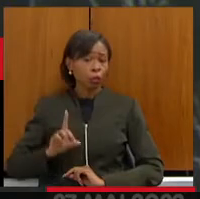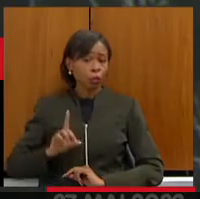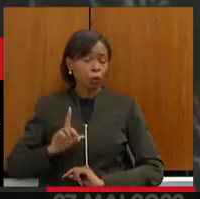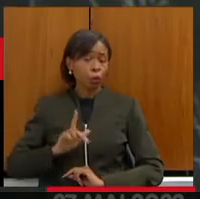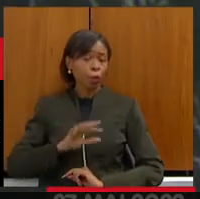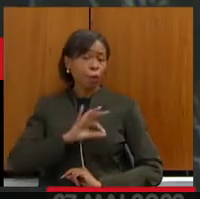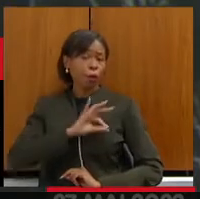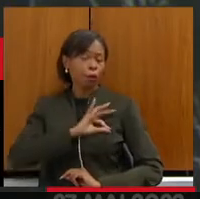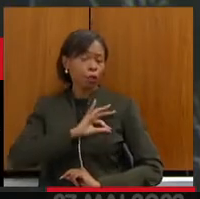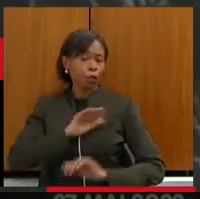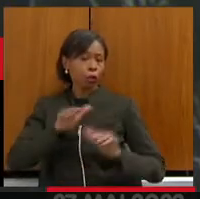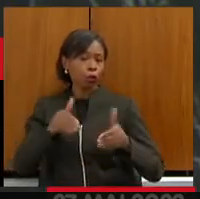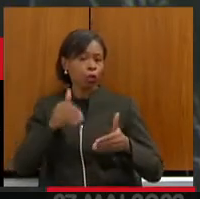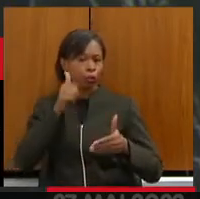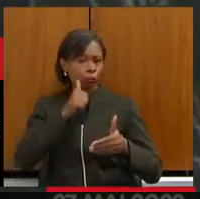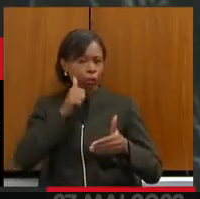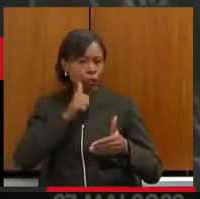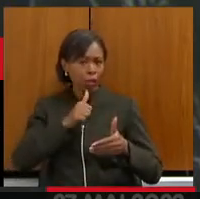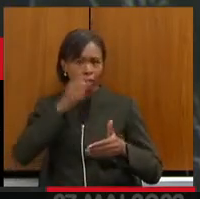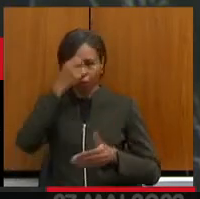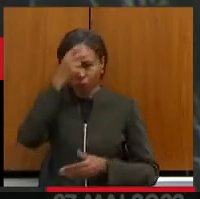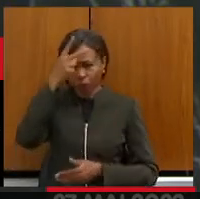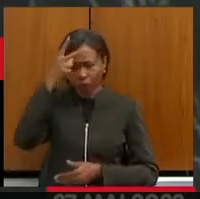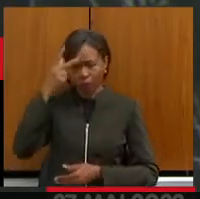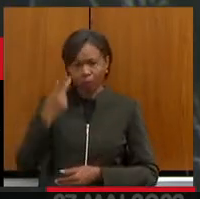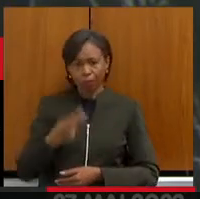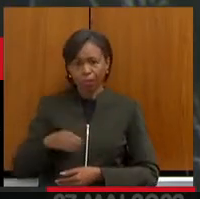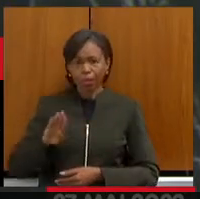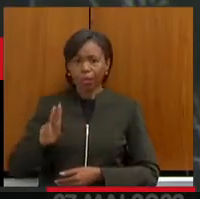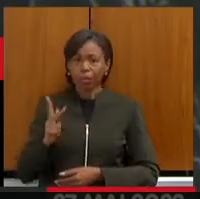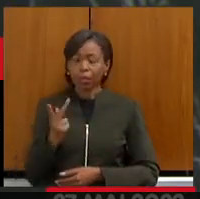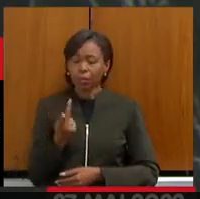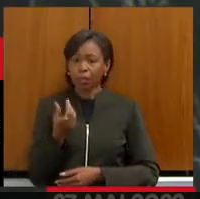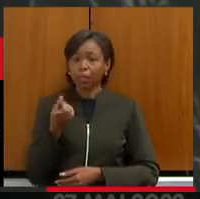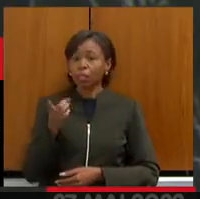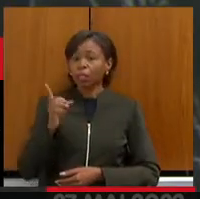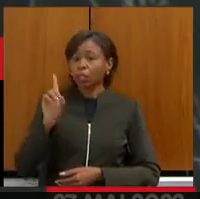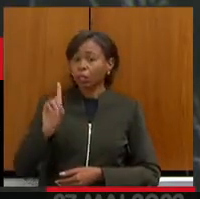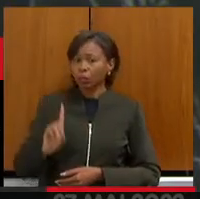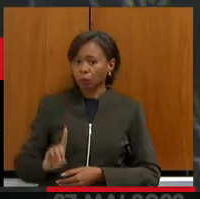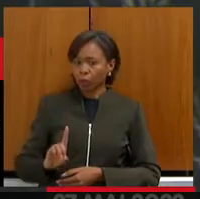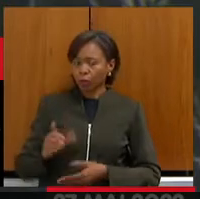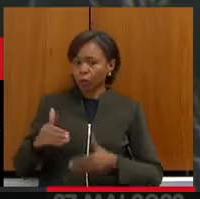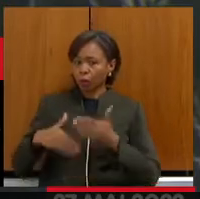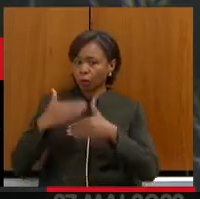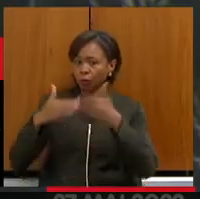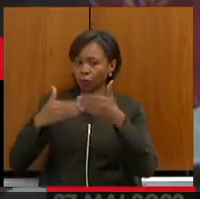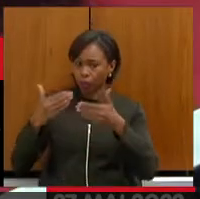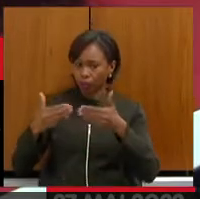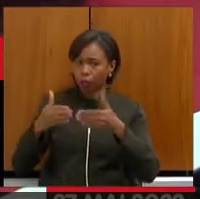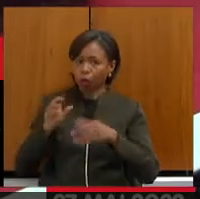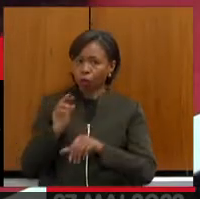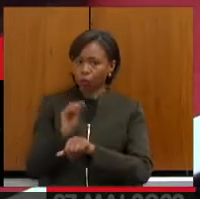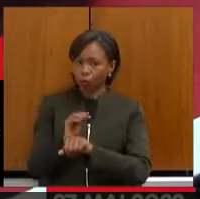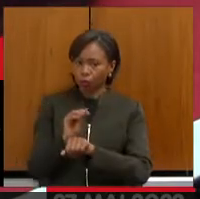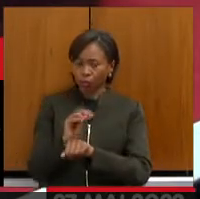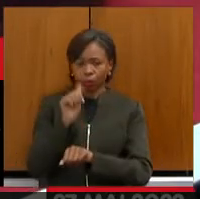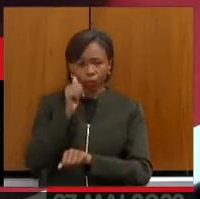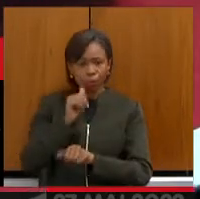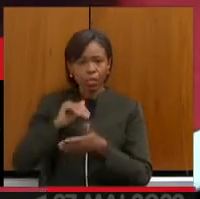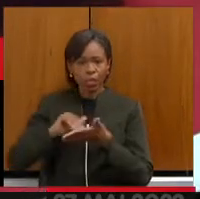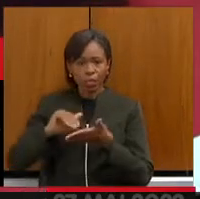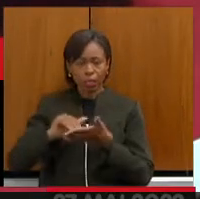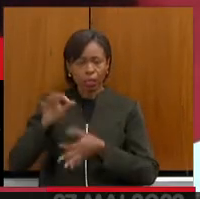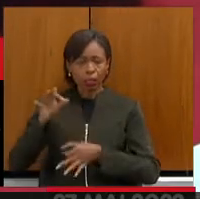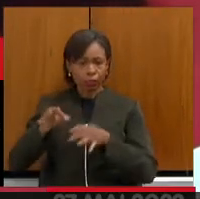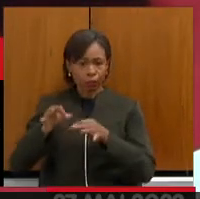para as mulheres a Prefeitura Municipal de Belo Horizonte Diretoria de prevenção Comunitária e proteção à mulher da Secretaria de